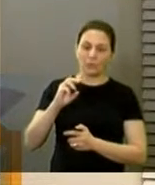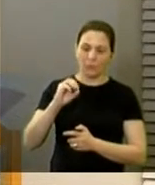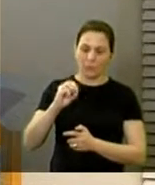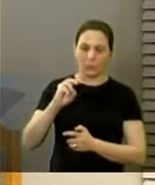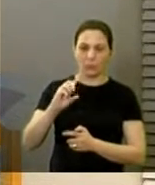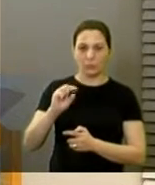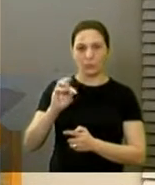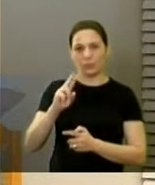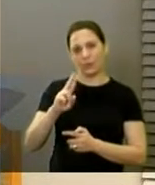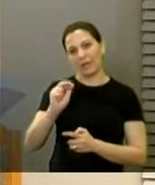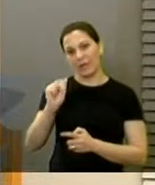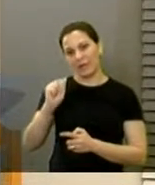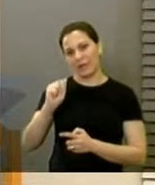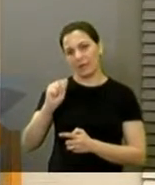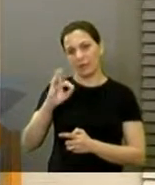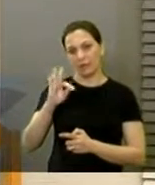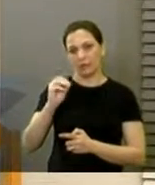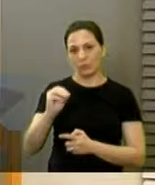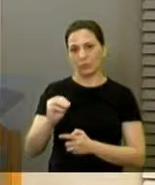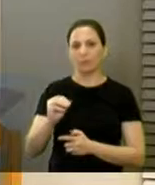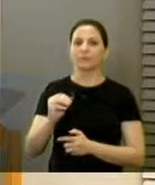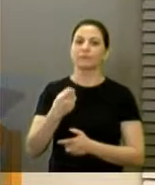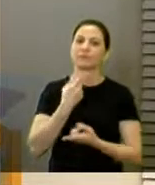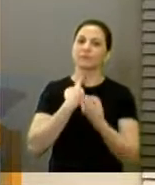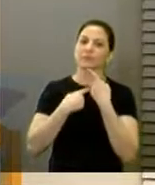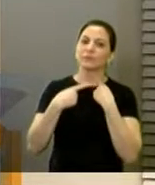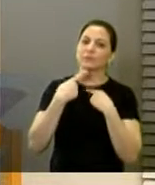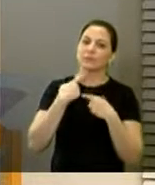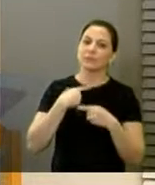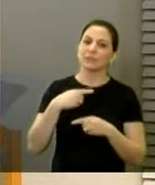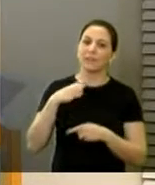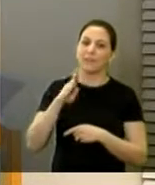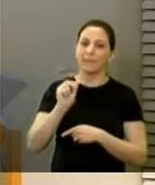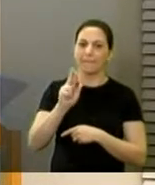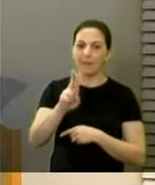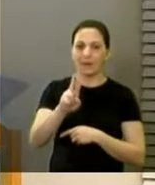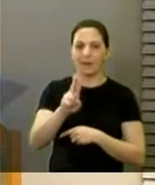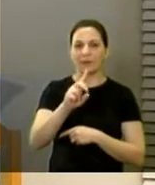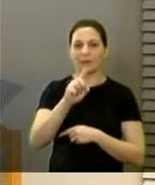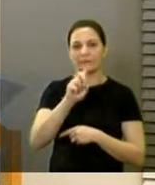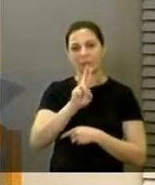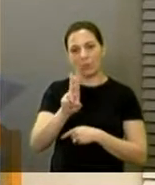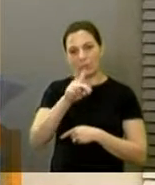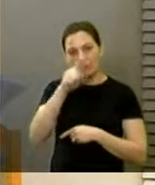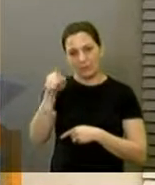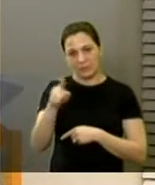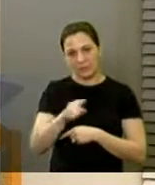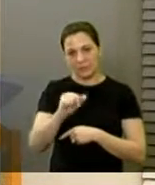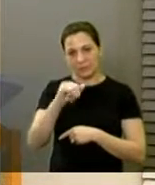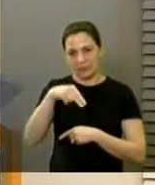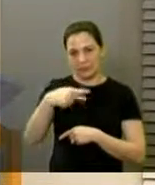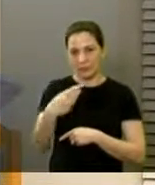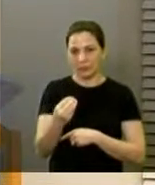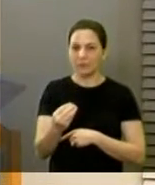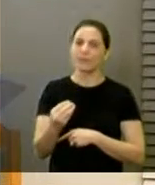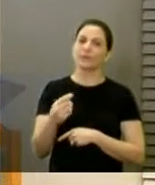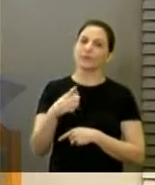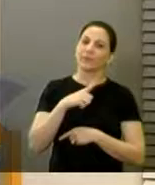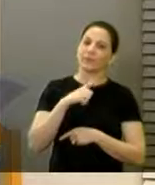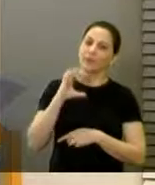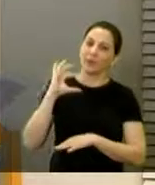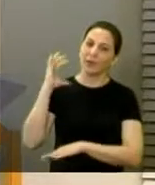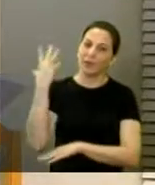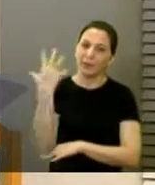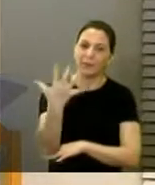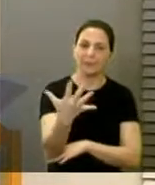deseja ainda muitos anos ao bar do zinho que mantém lá com brilhantismo a praça